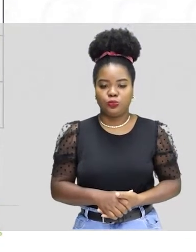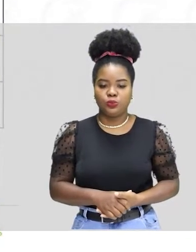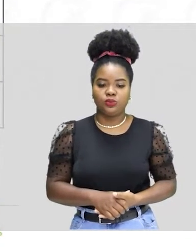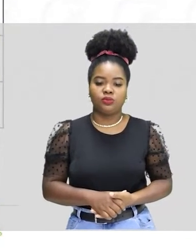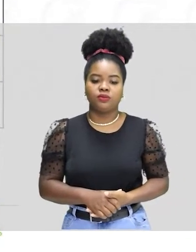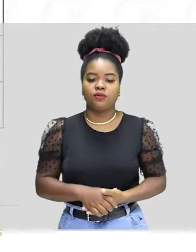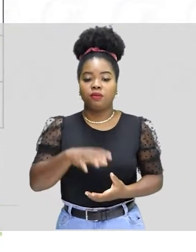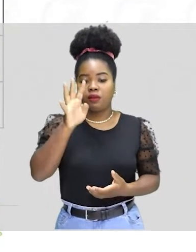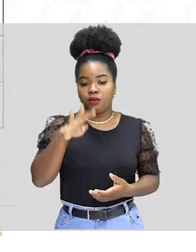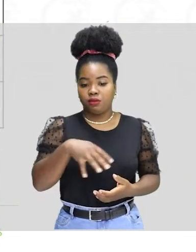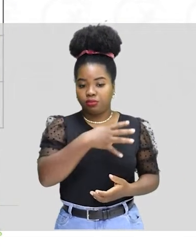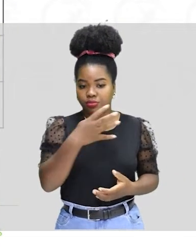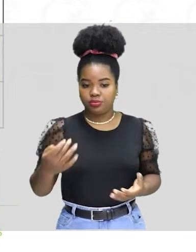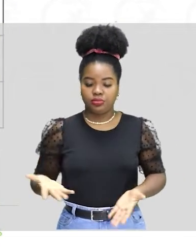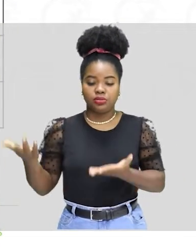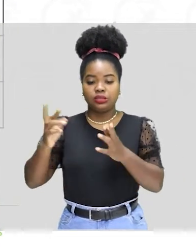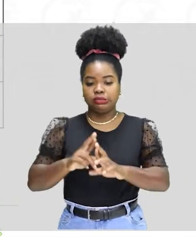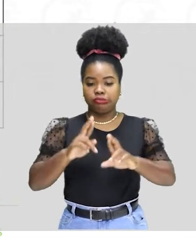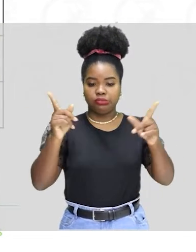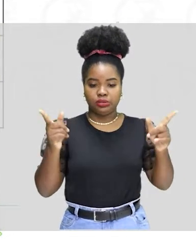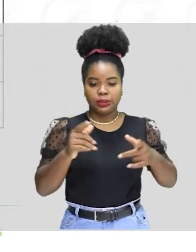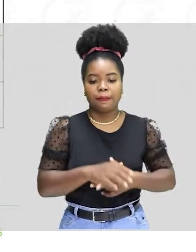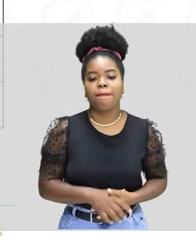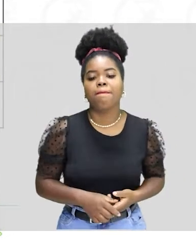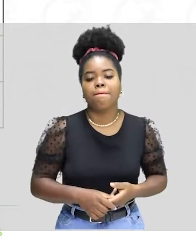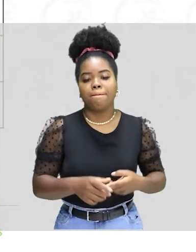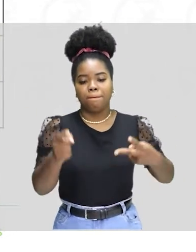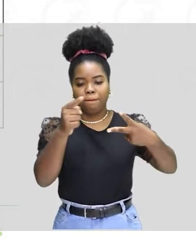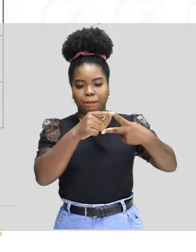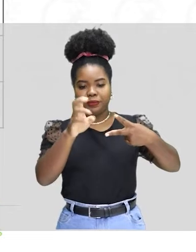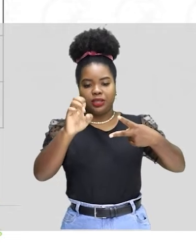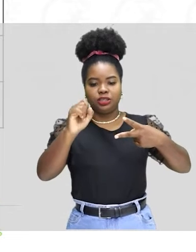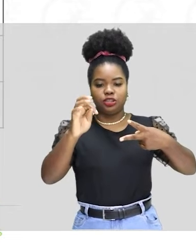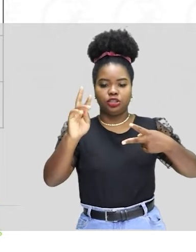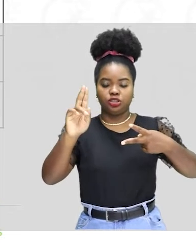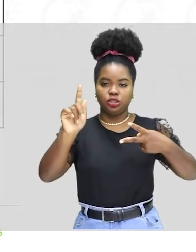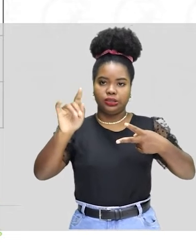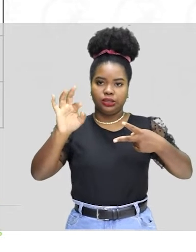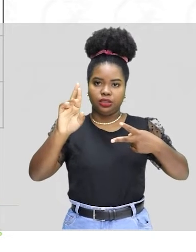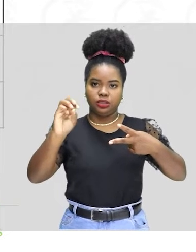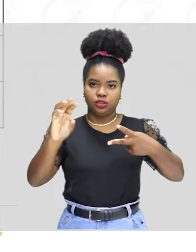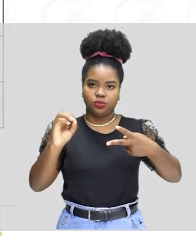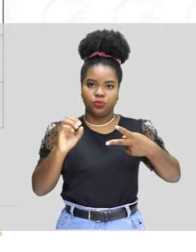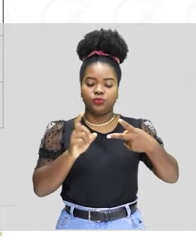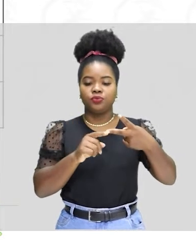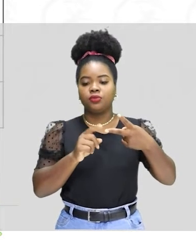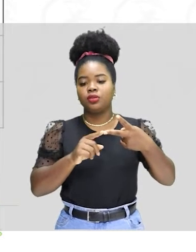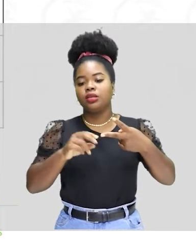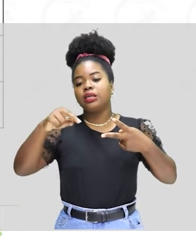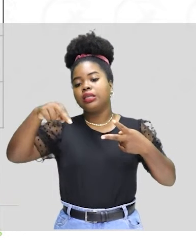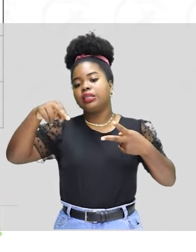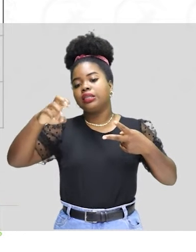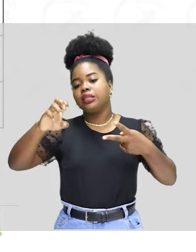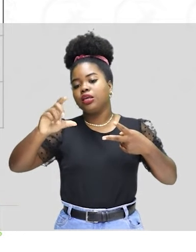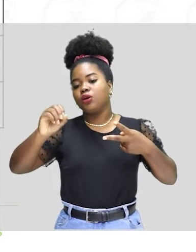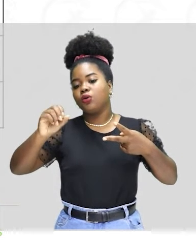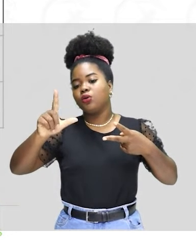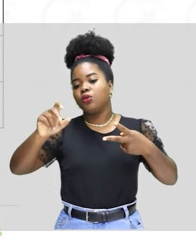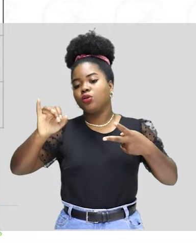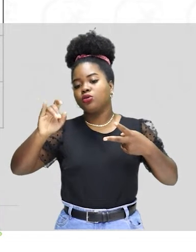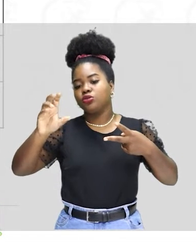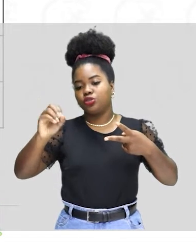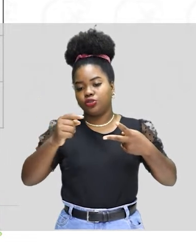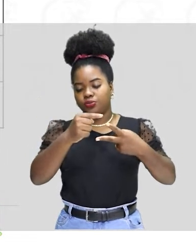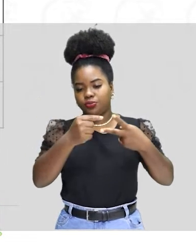neologismo. Bom, diferenças, já falei, o estrangeirismo traz, a gente adota palavras de outra língua, e o neologismo